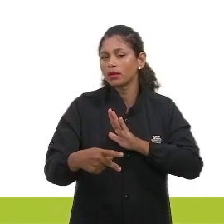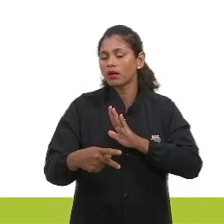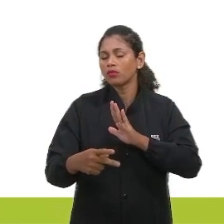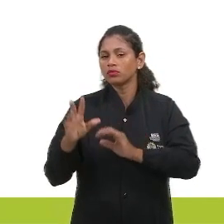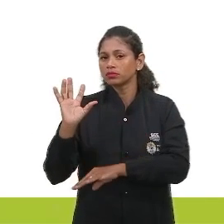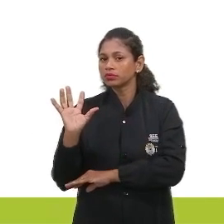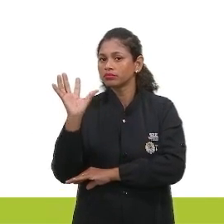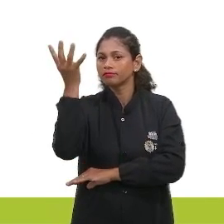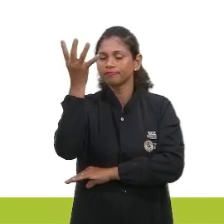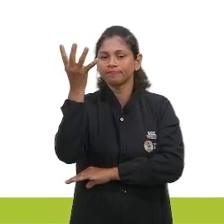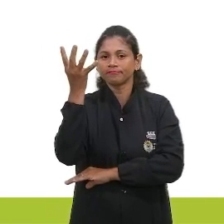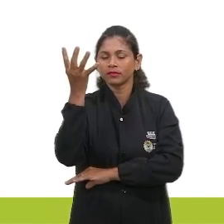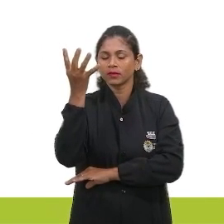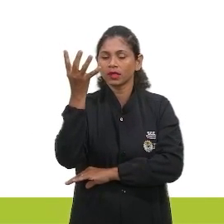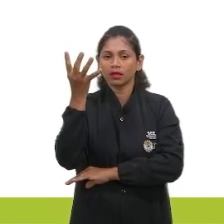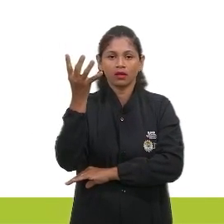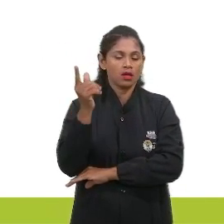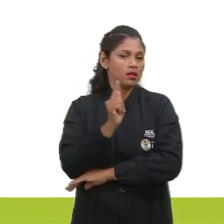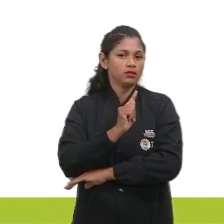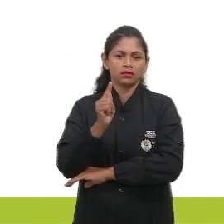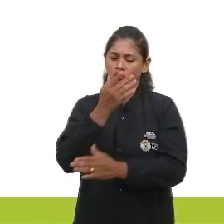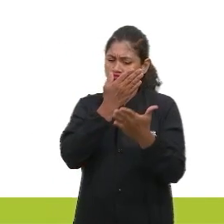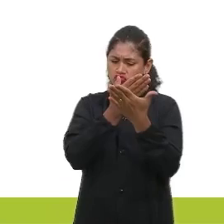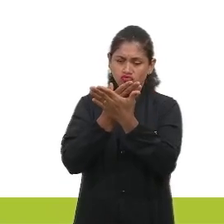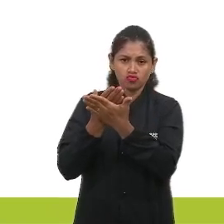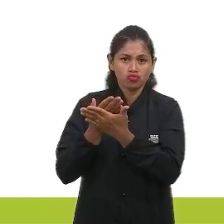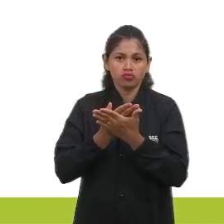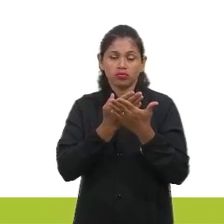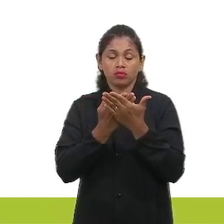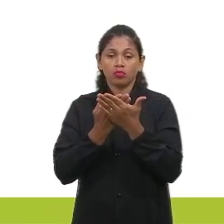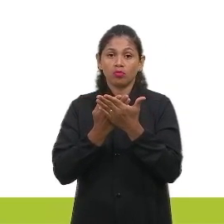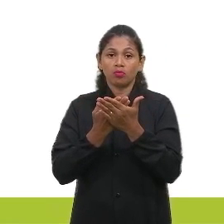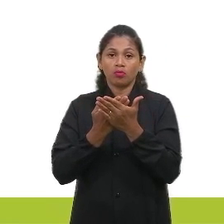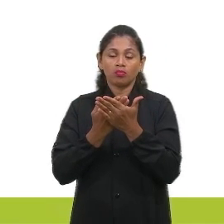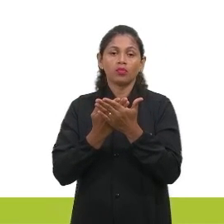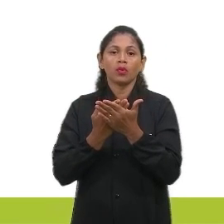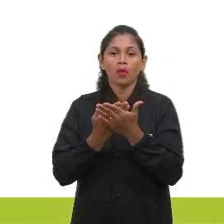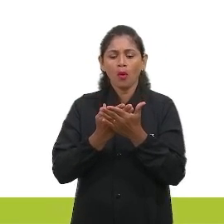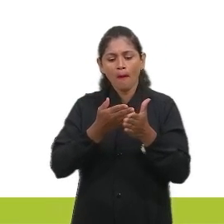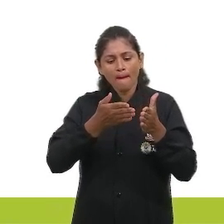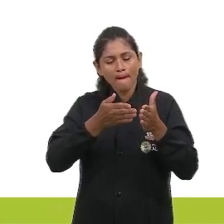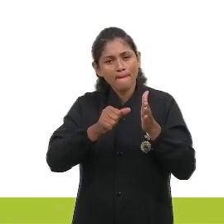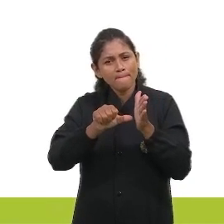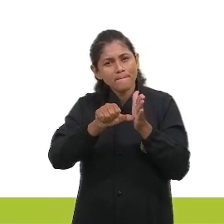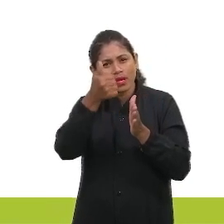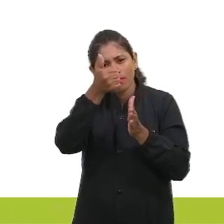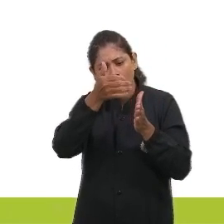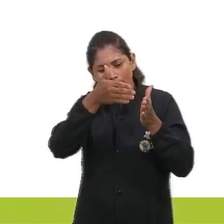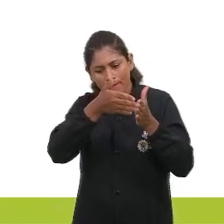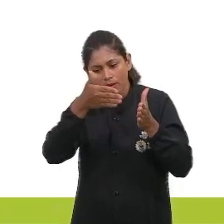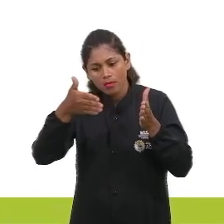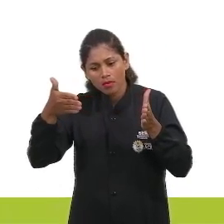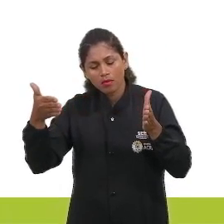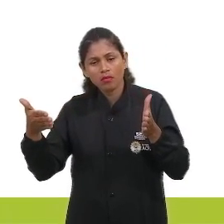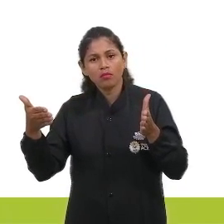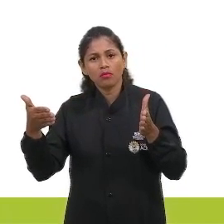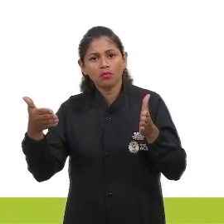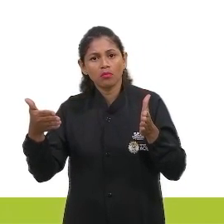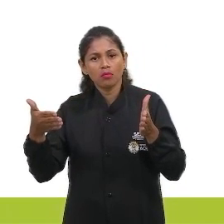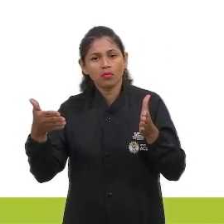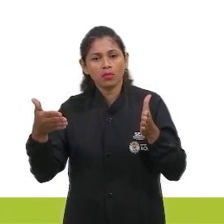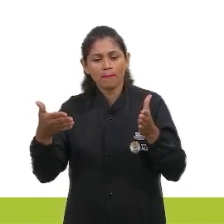que ainda não foi estudado, qual o primeiro passo que devemos tomar de acordo com o